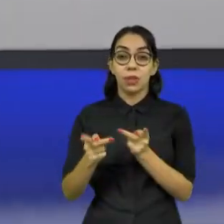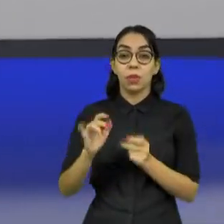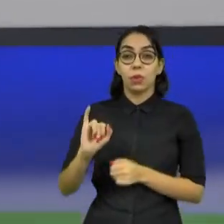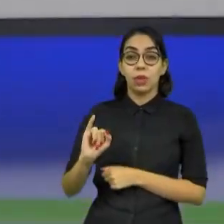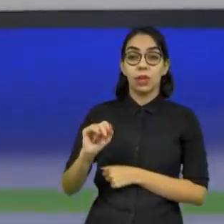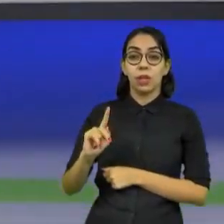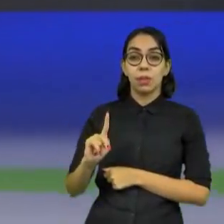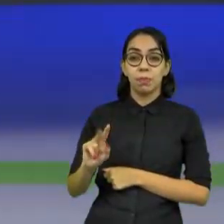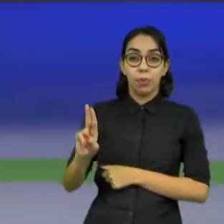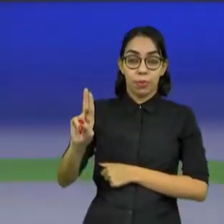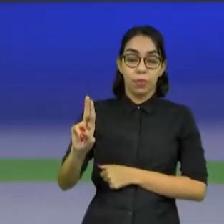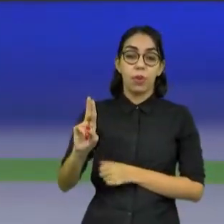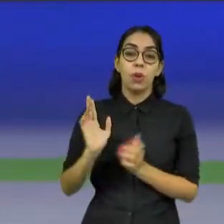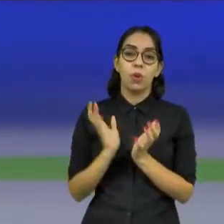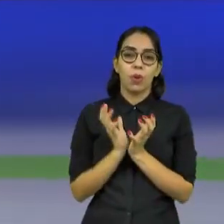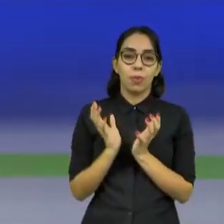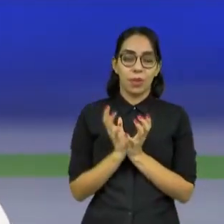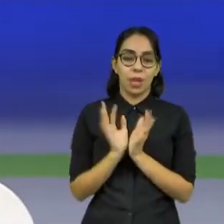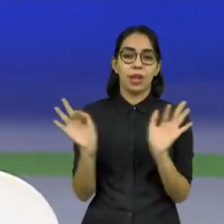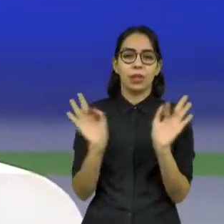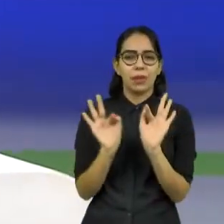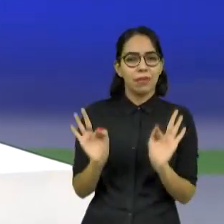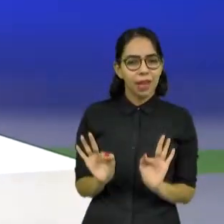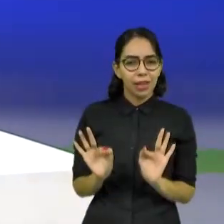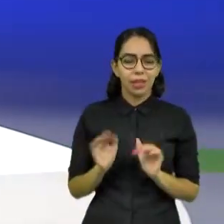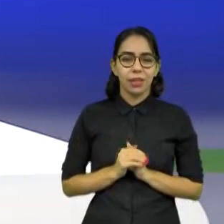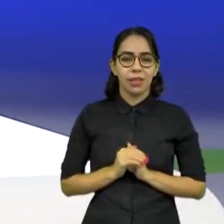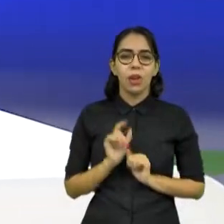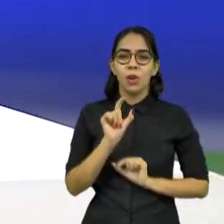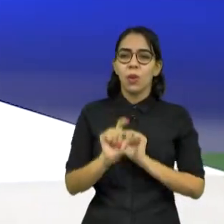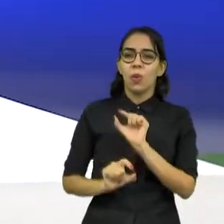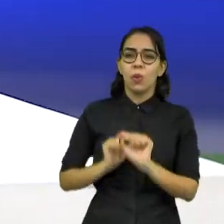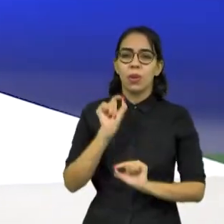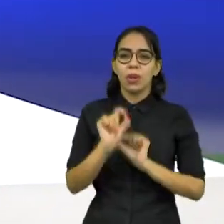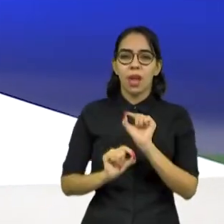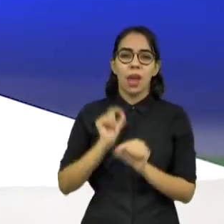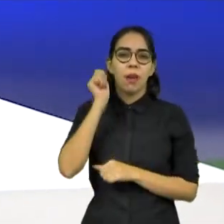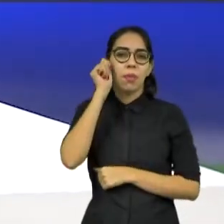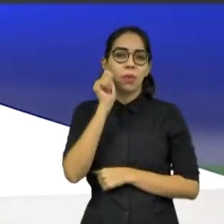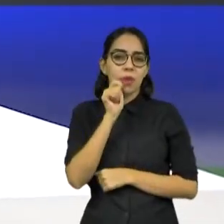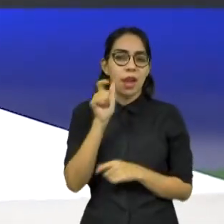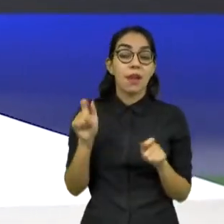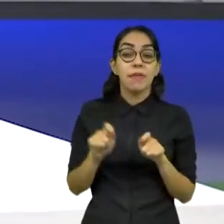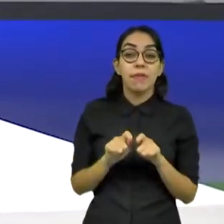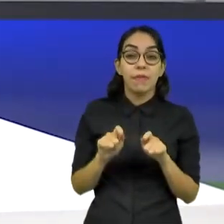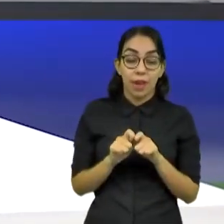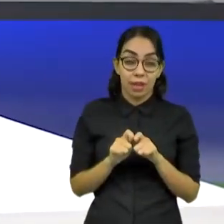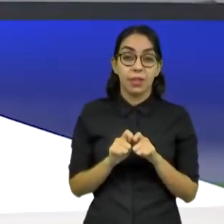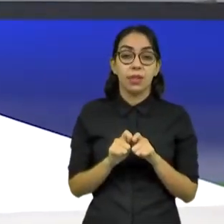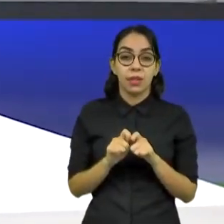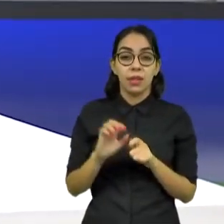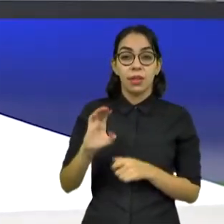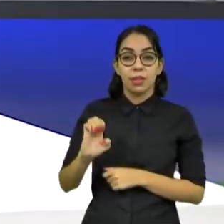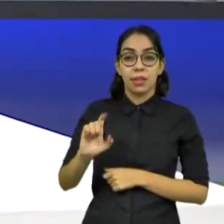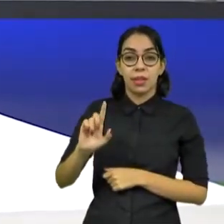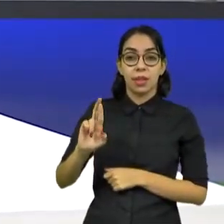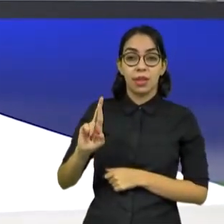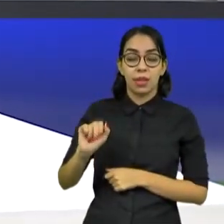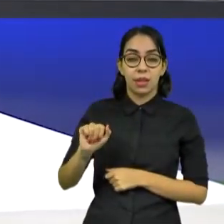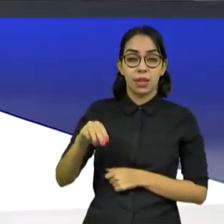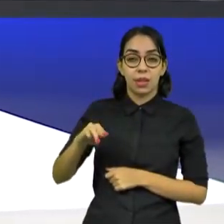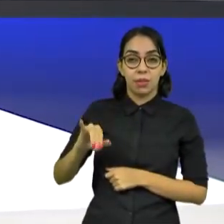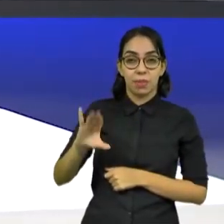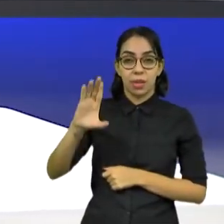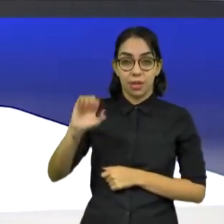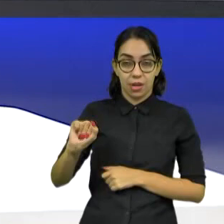a comunidade da Alegria. Lá as mulheres fabricam cerâmica reconhecida em todo o estado. E agora, com o